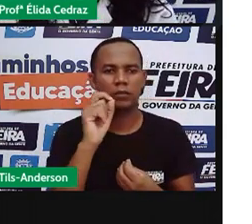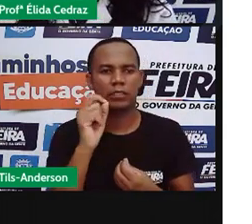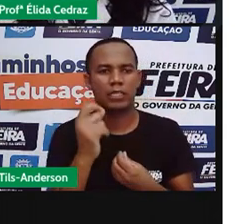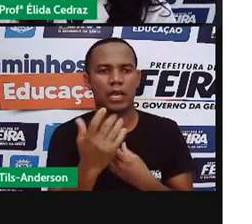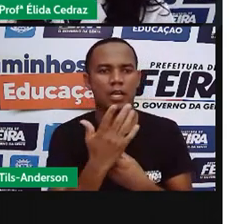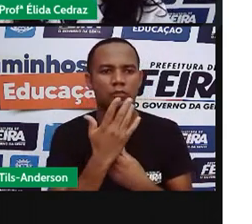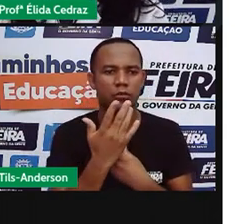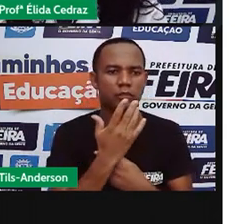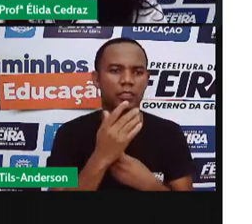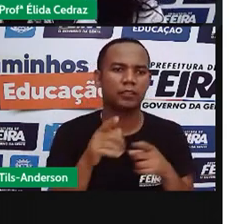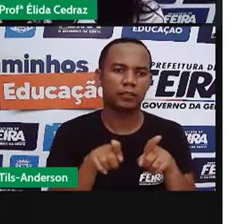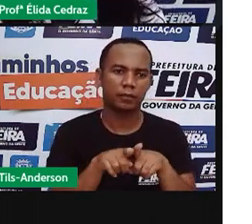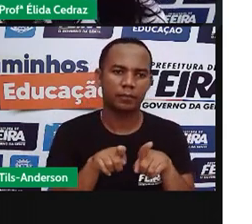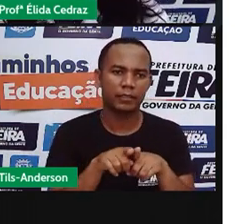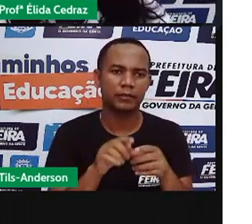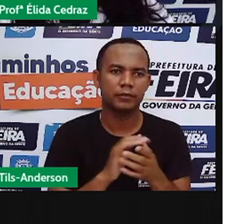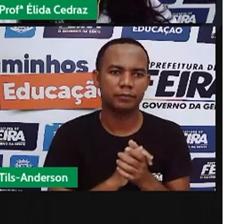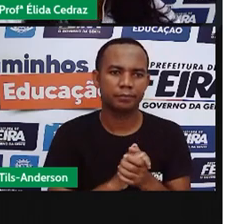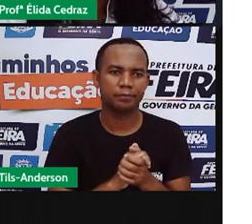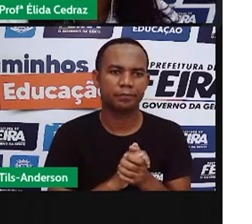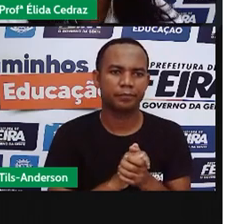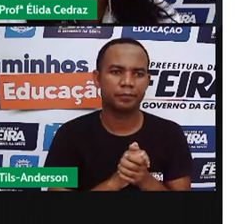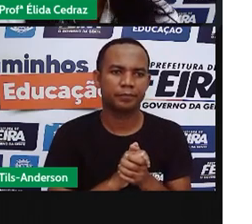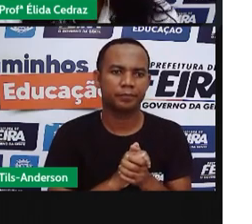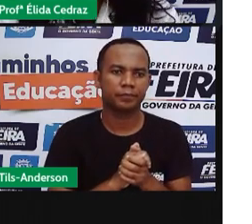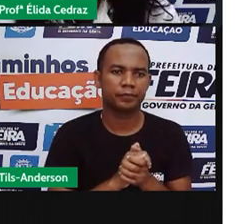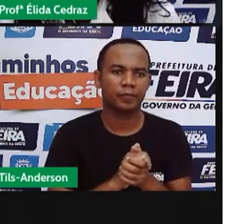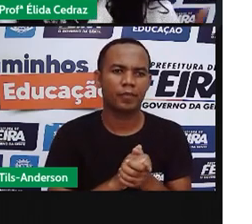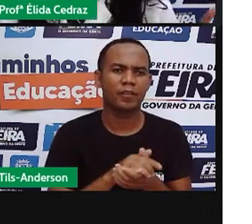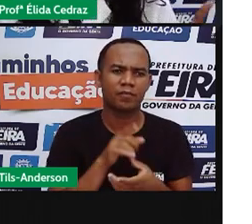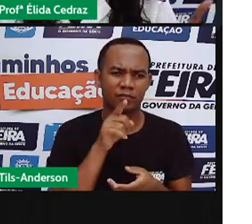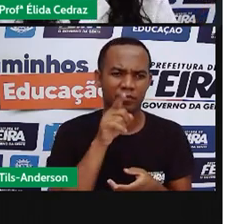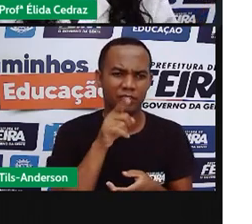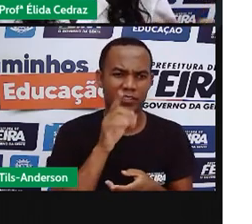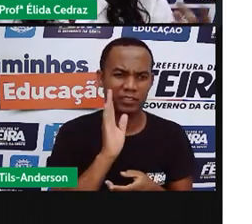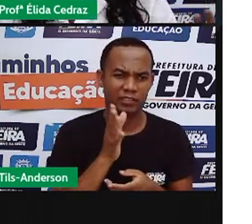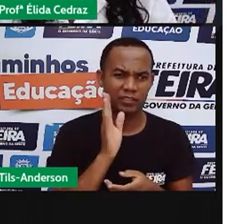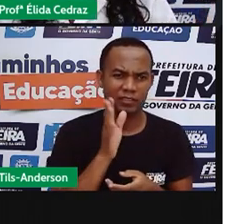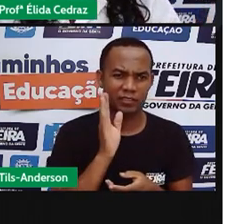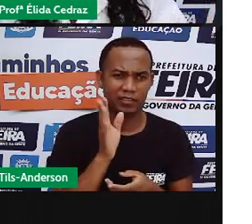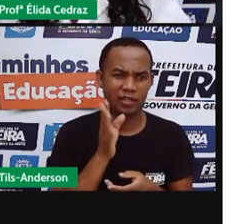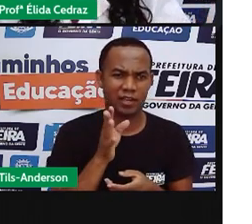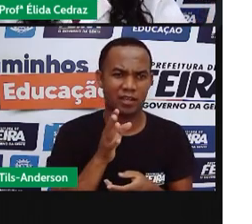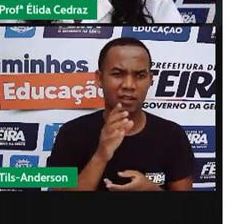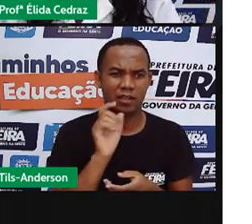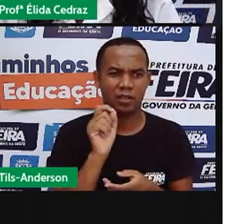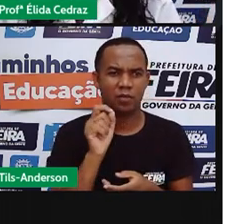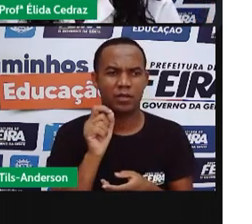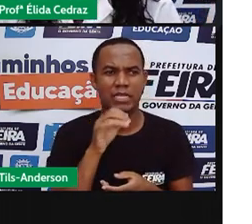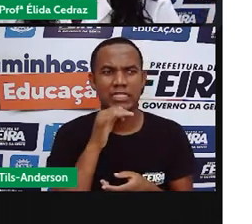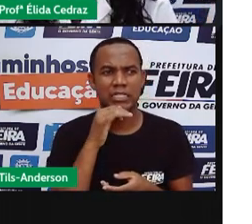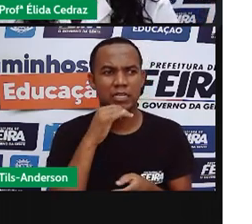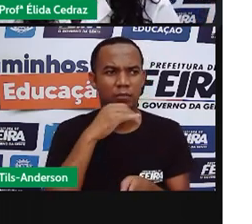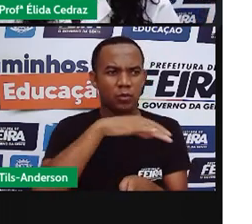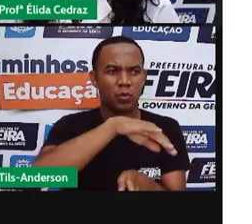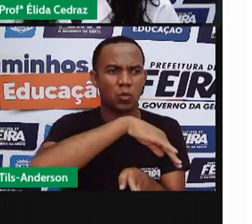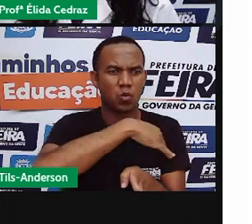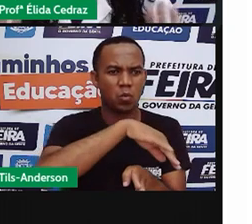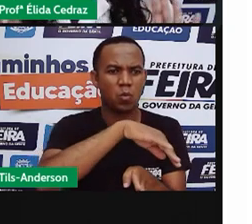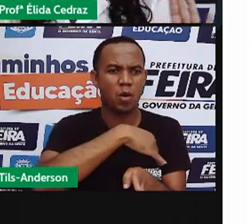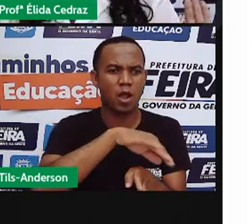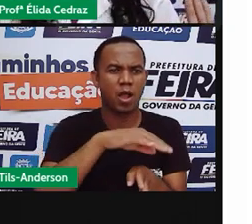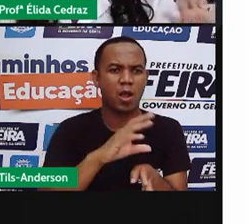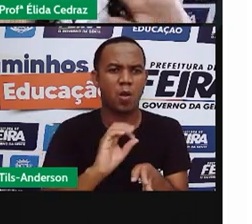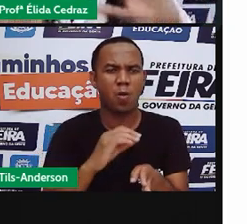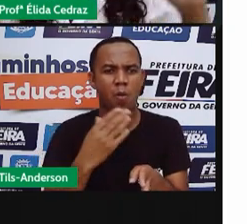aquele objeto ficará bem quente. Você já passou por isso? Você vai na rua, na padaria, algum